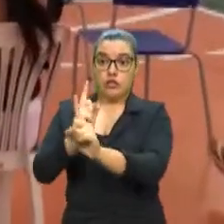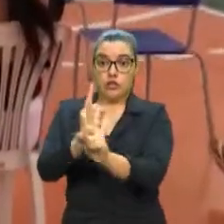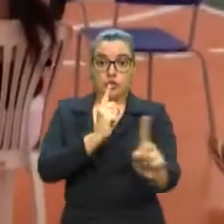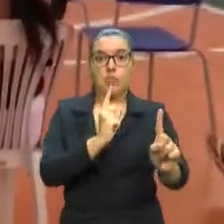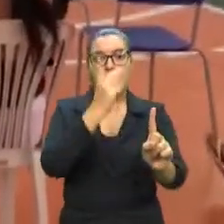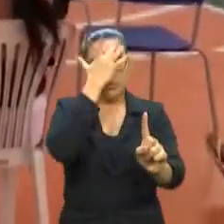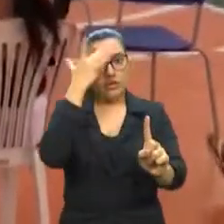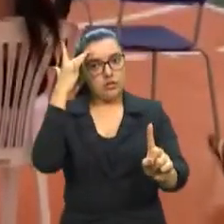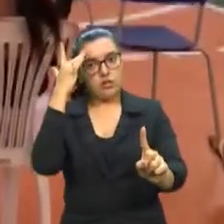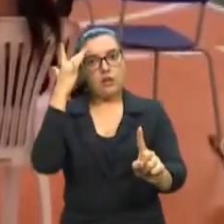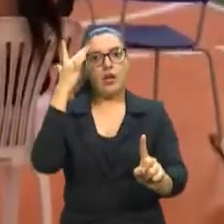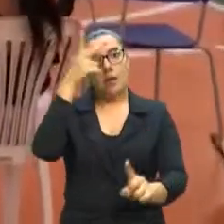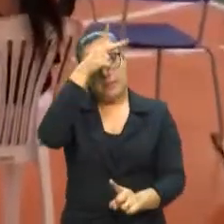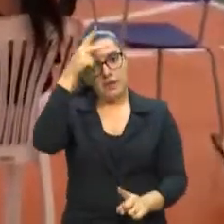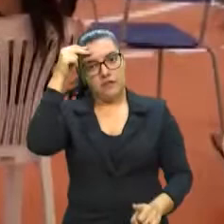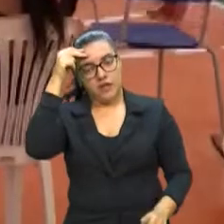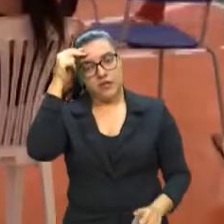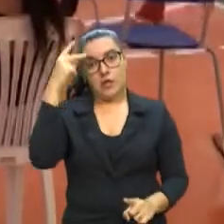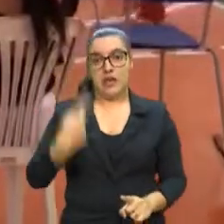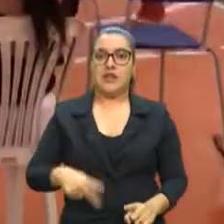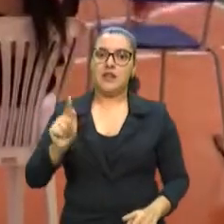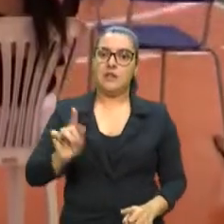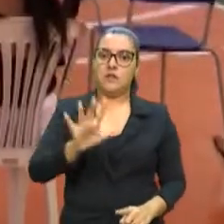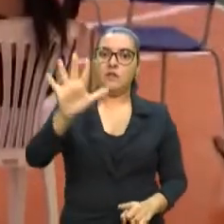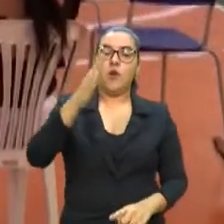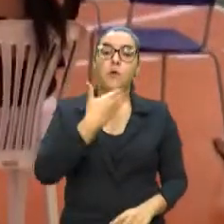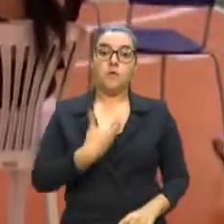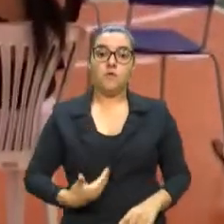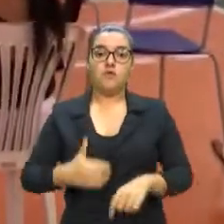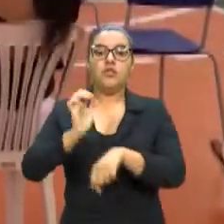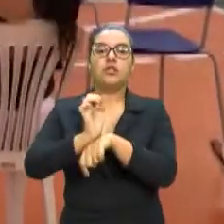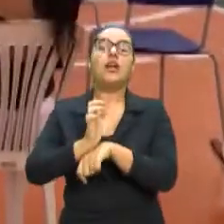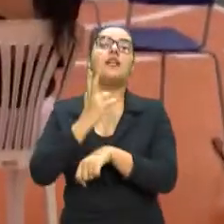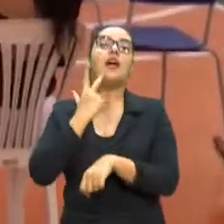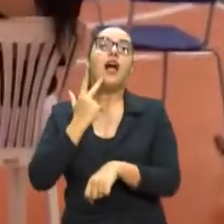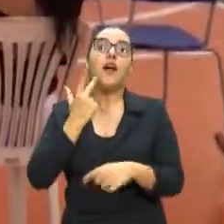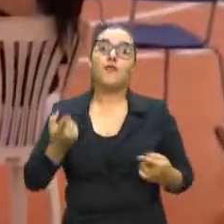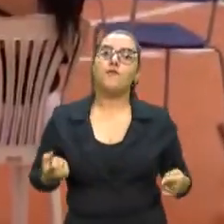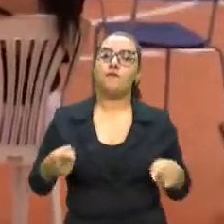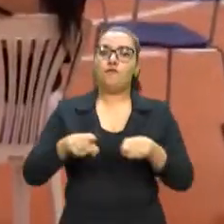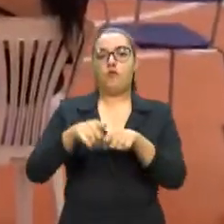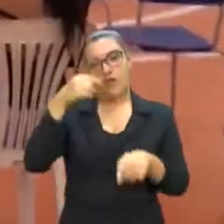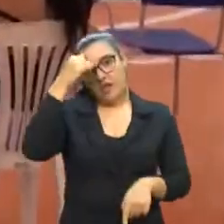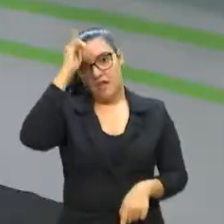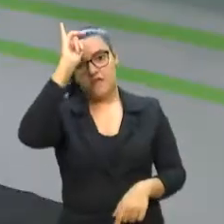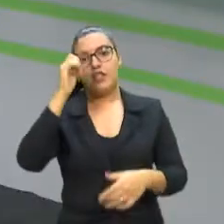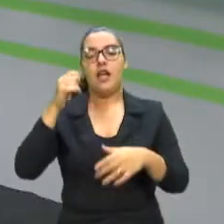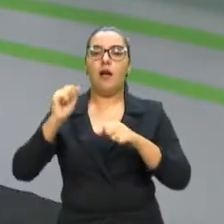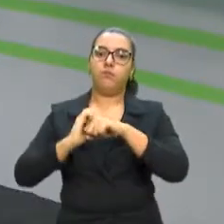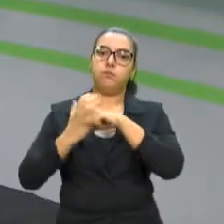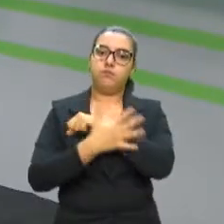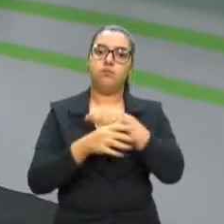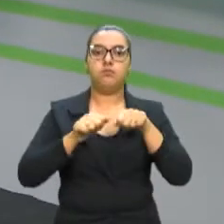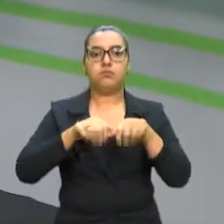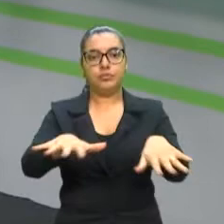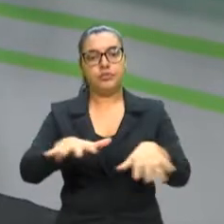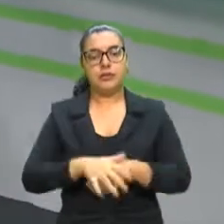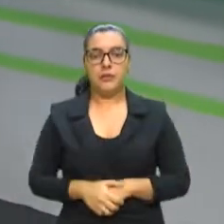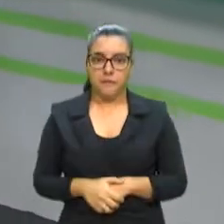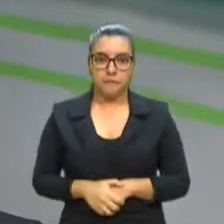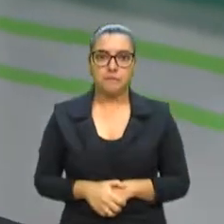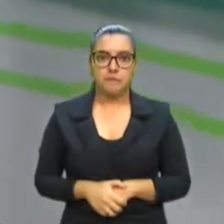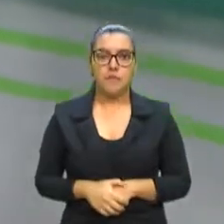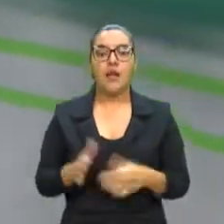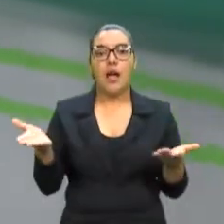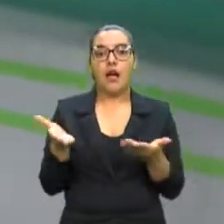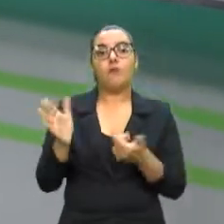É a Prefeitura Municipal de Guaramiranga e o Governo do Estado juntos no combate à Covid no nosso município. Vamos mostrar agora